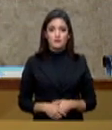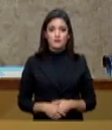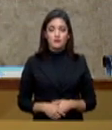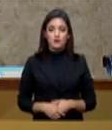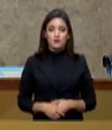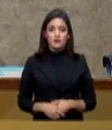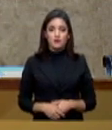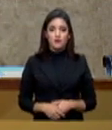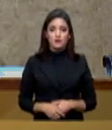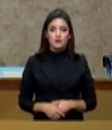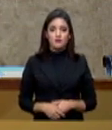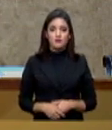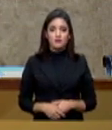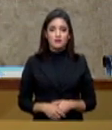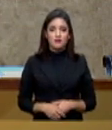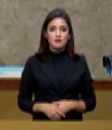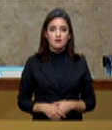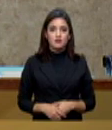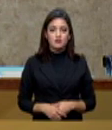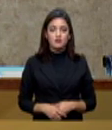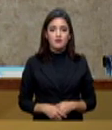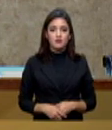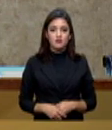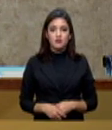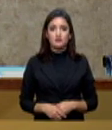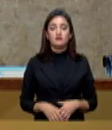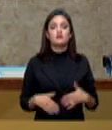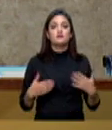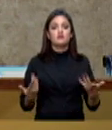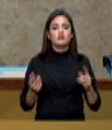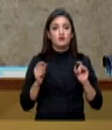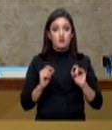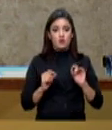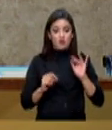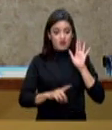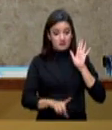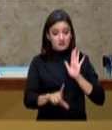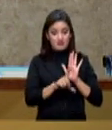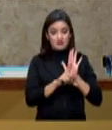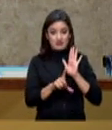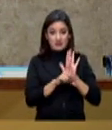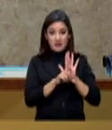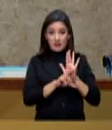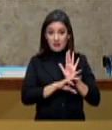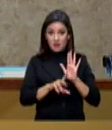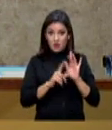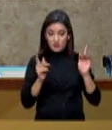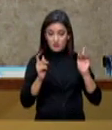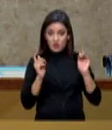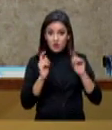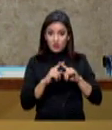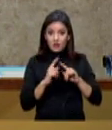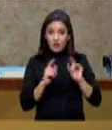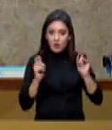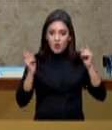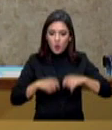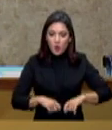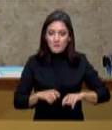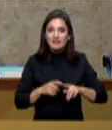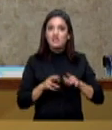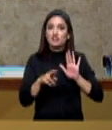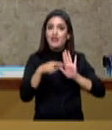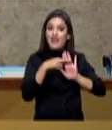23 da lei 11445 da USP anos para exercício da competência regulatória de